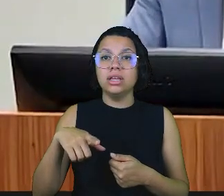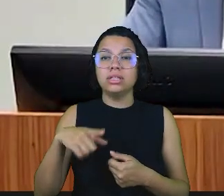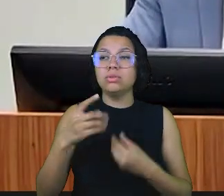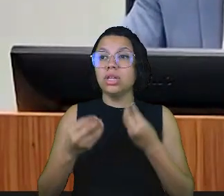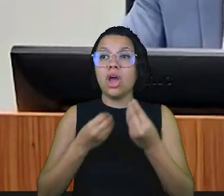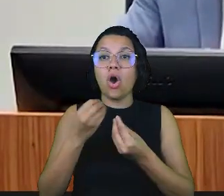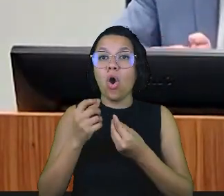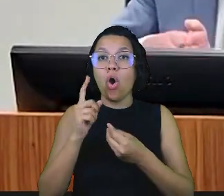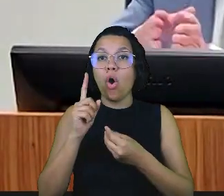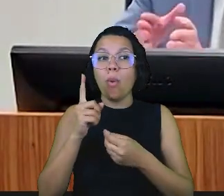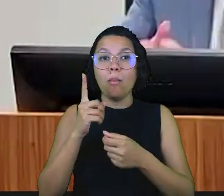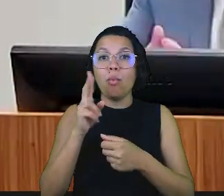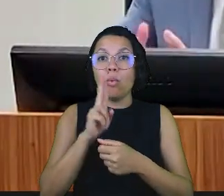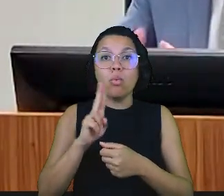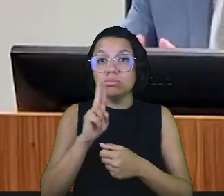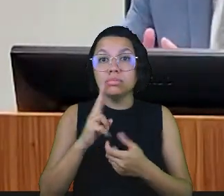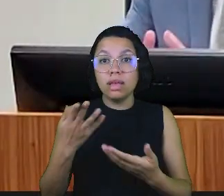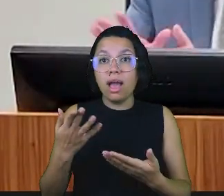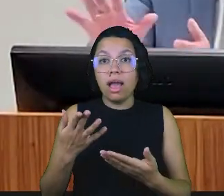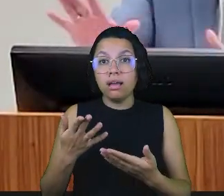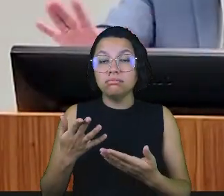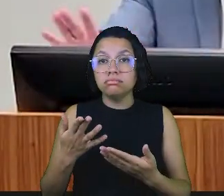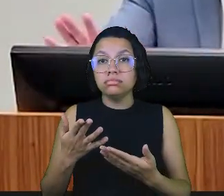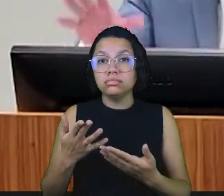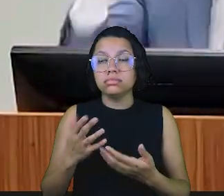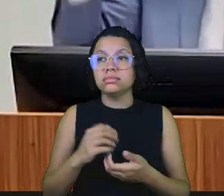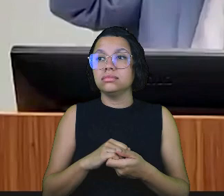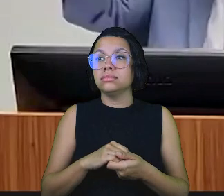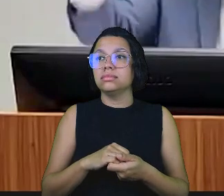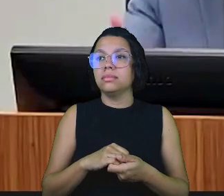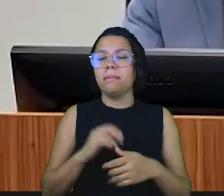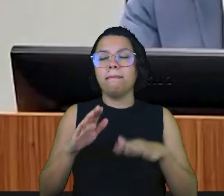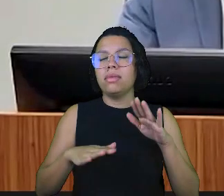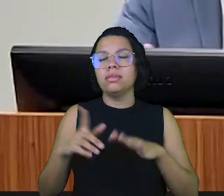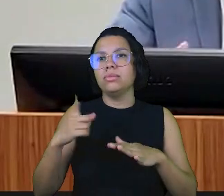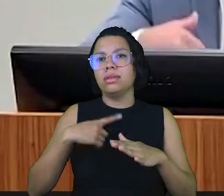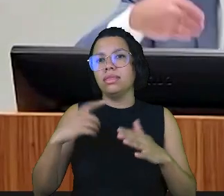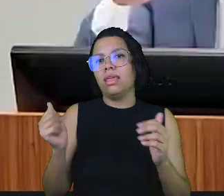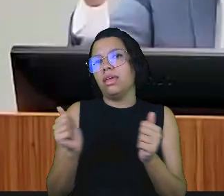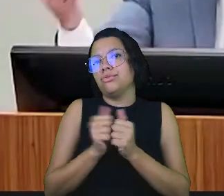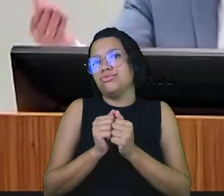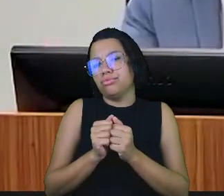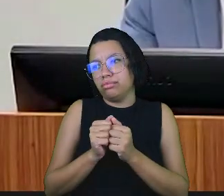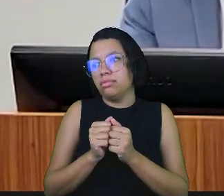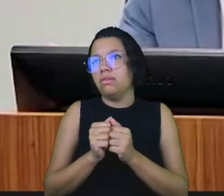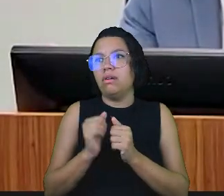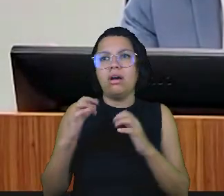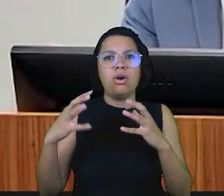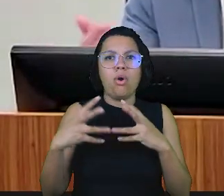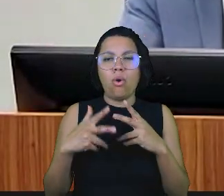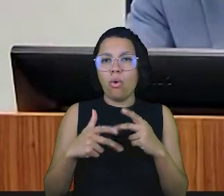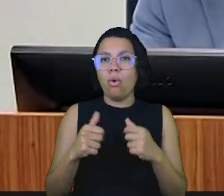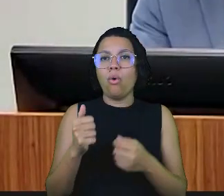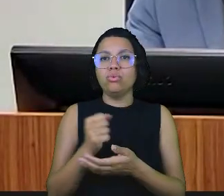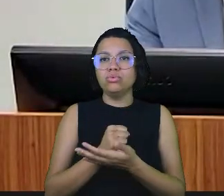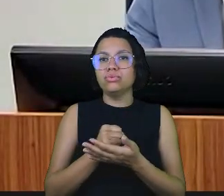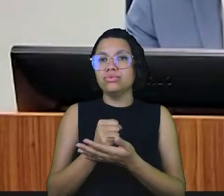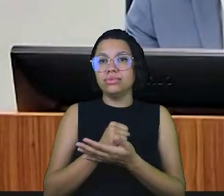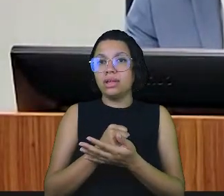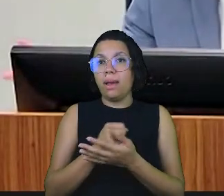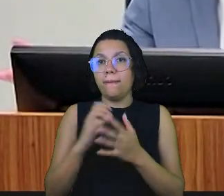elas tenham coladas a si todos os fundamentos do mundo. Se não